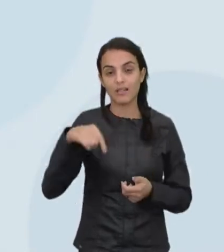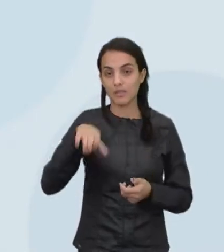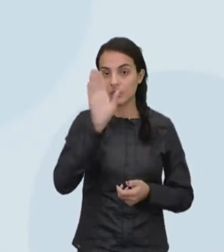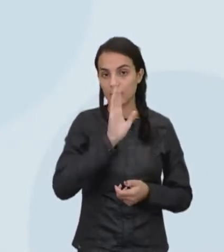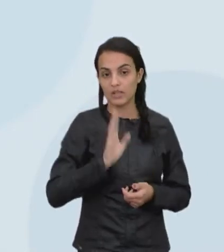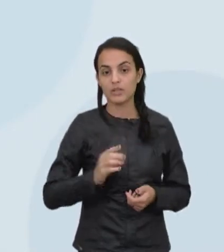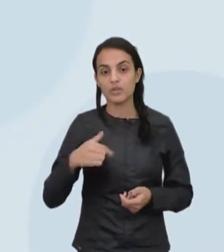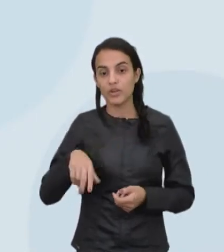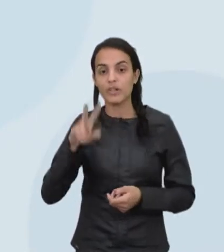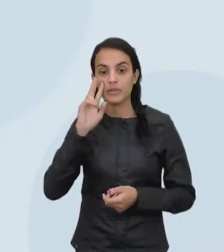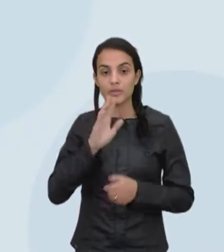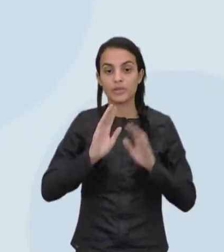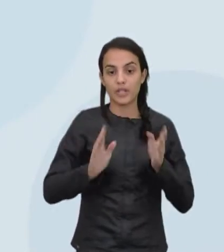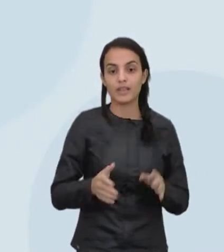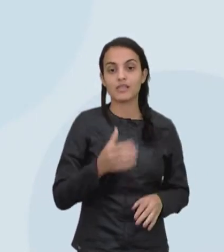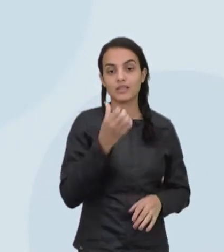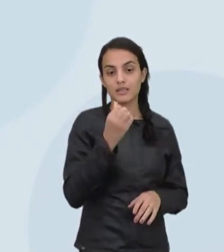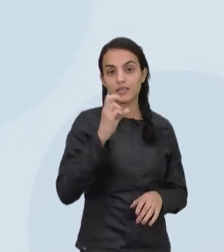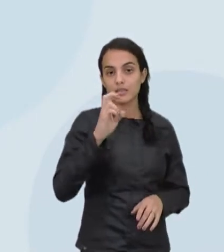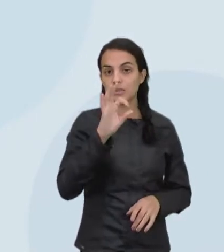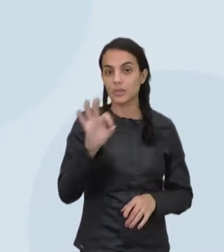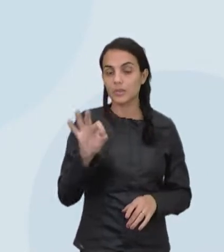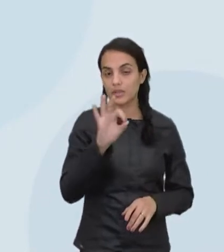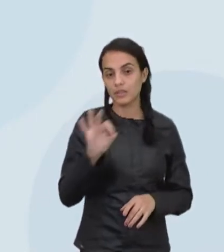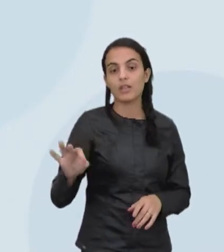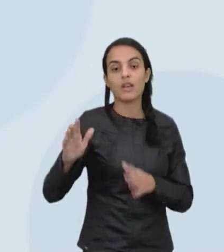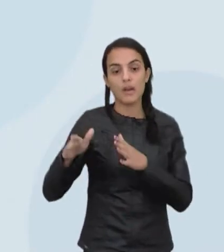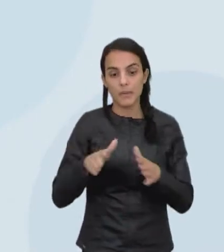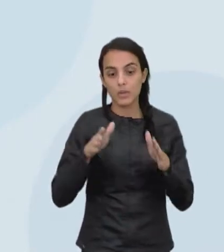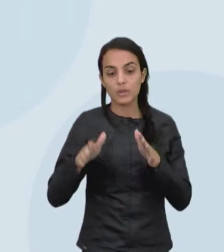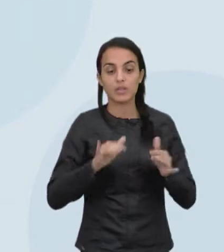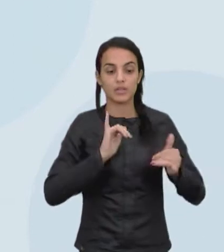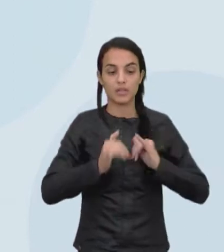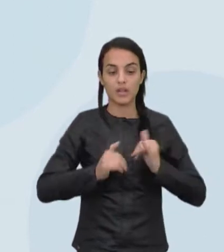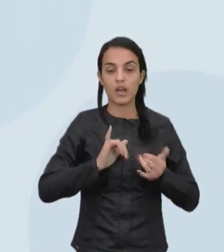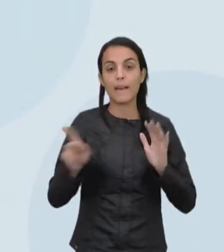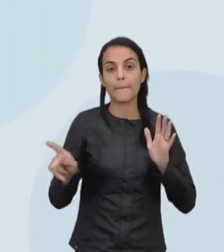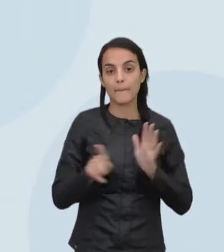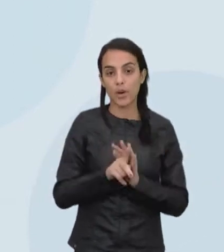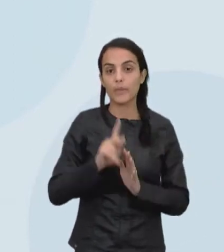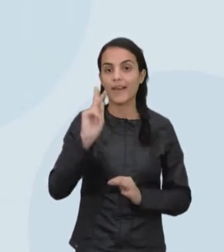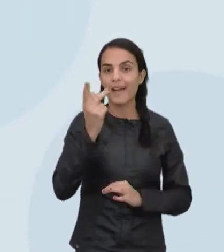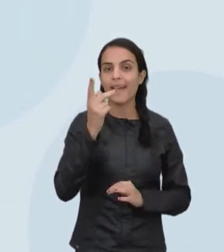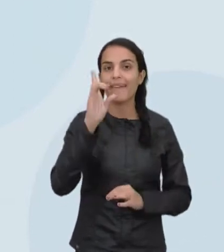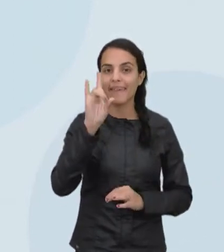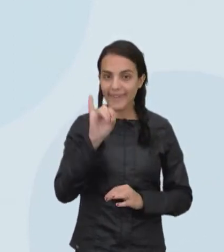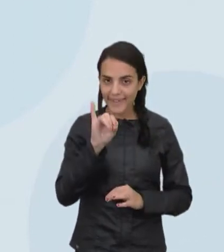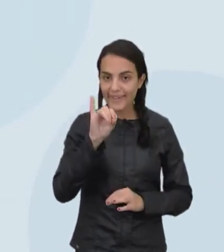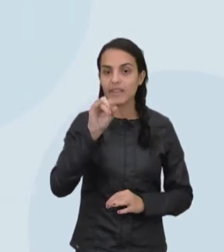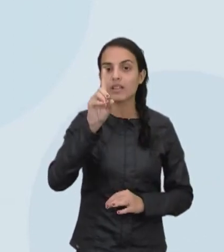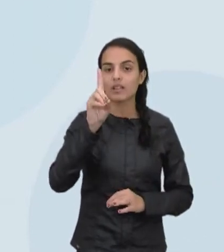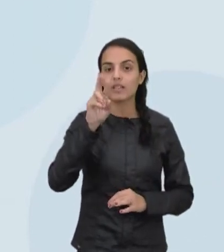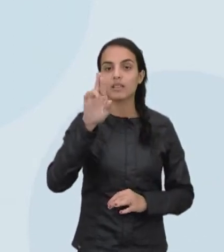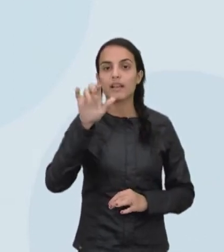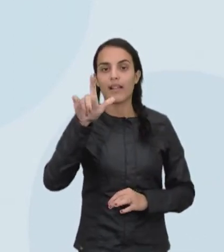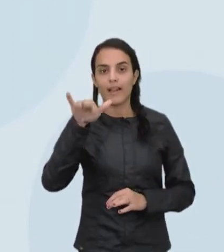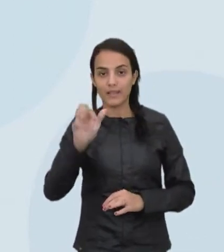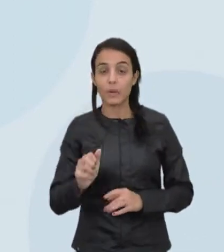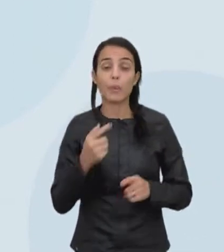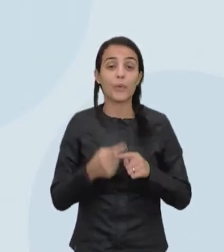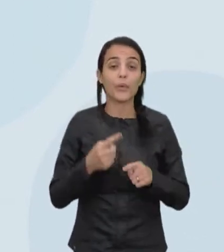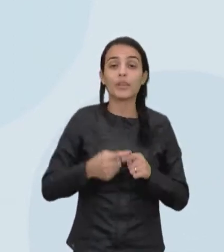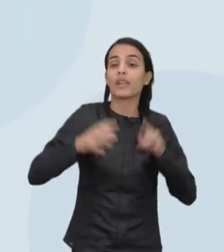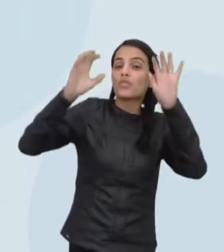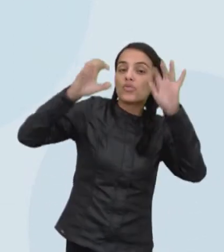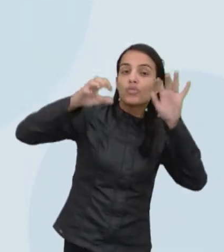já viu que 65% da produção de eletricidade é por meio das hidrelétricas, né? Especialmente por causa do clima e também por